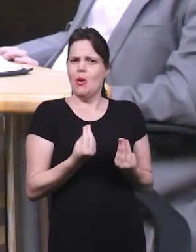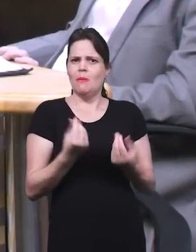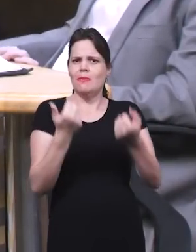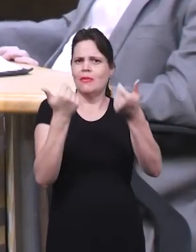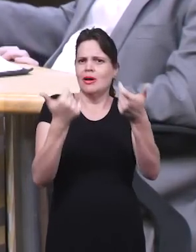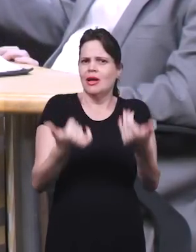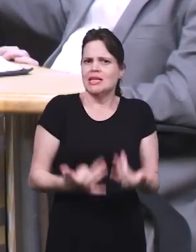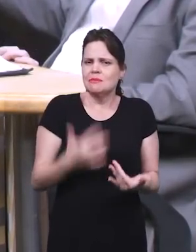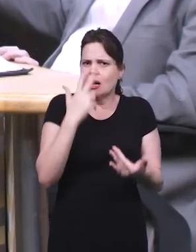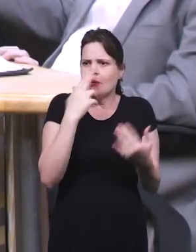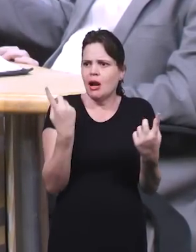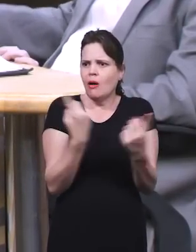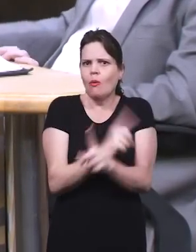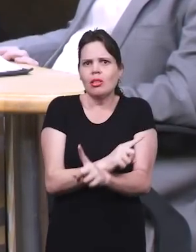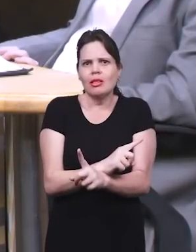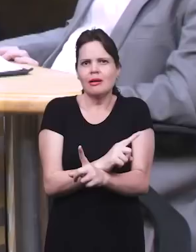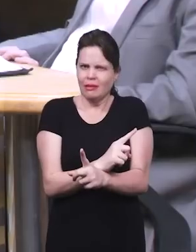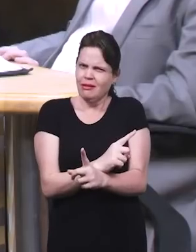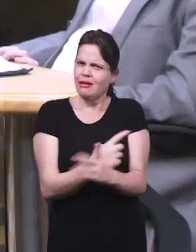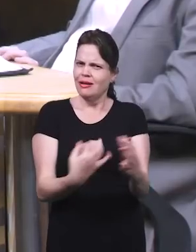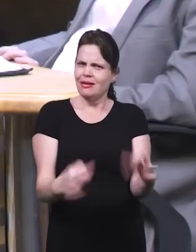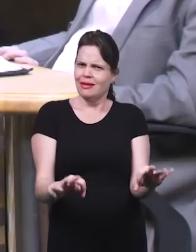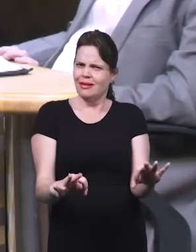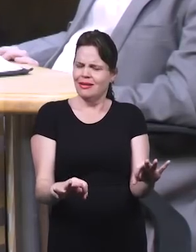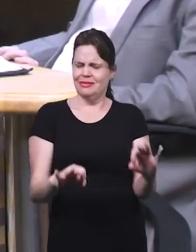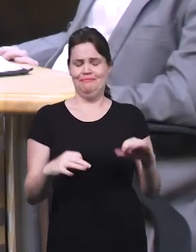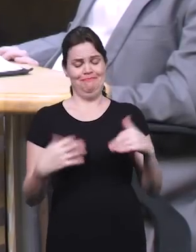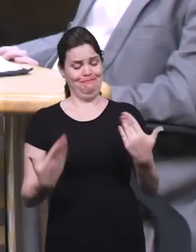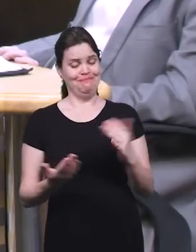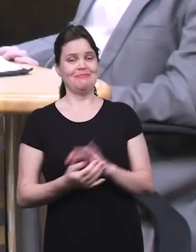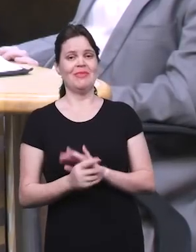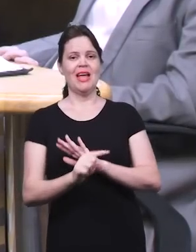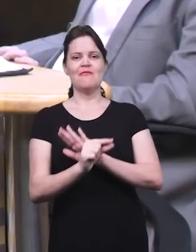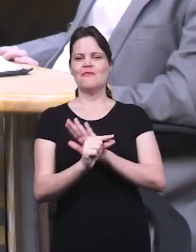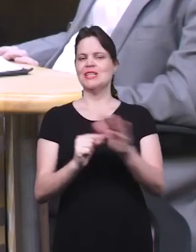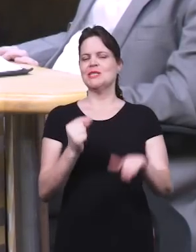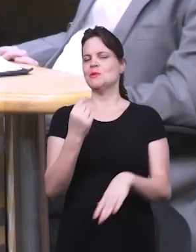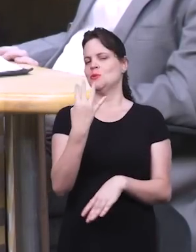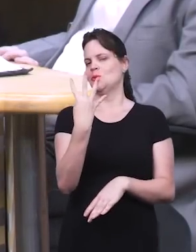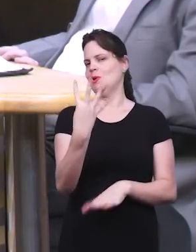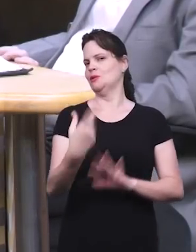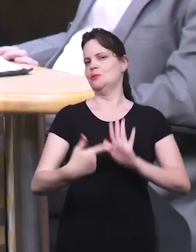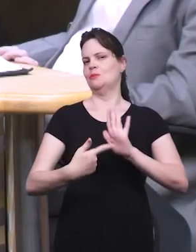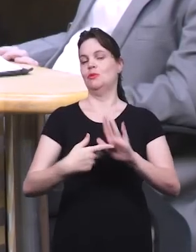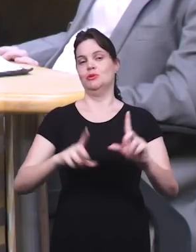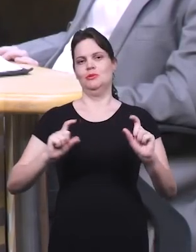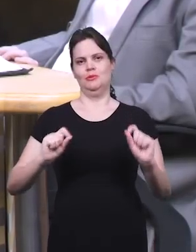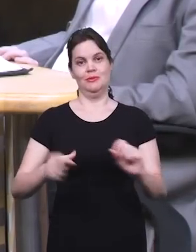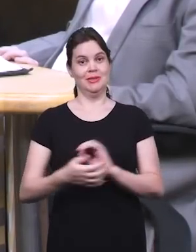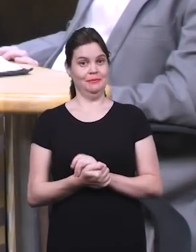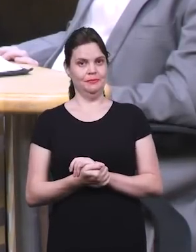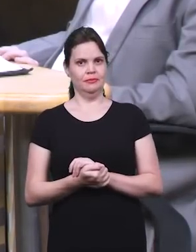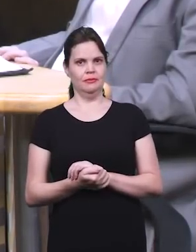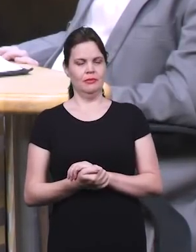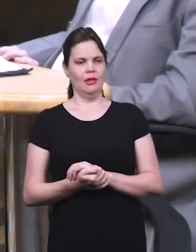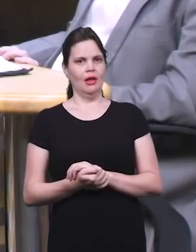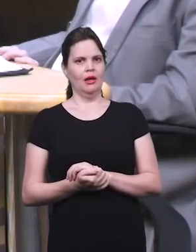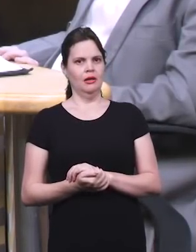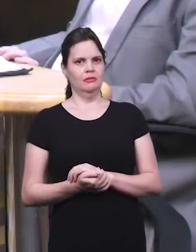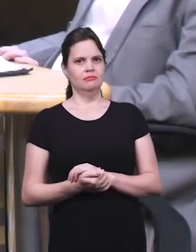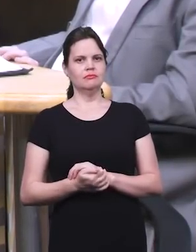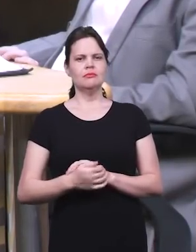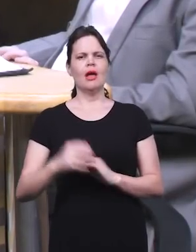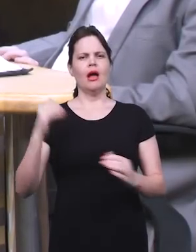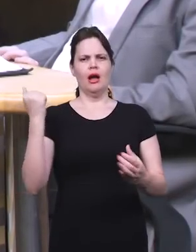nossos irmãos esse contrassenso? No verso 4 diz assim: assim